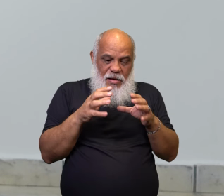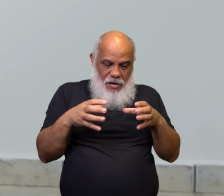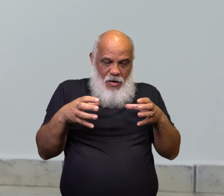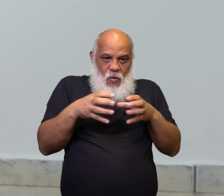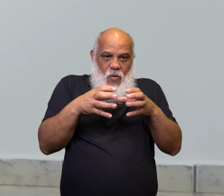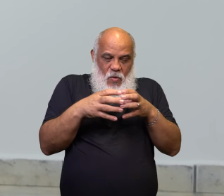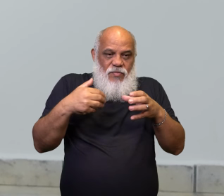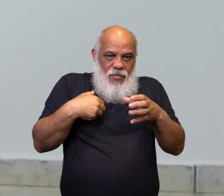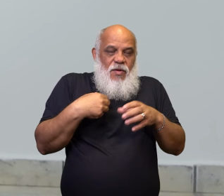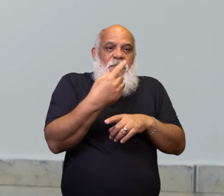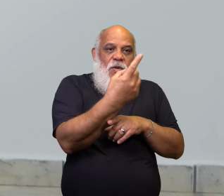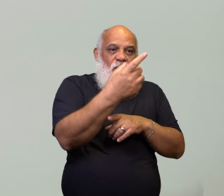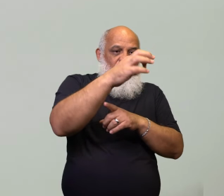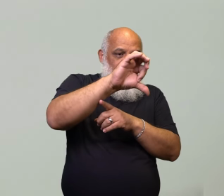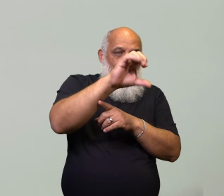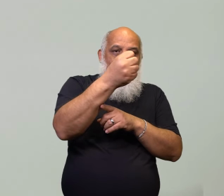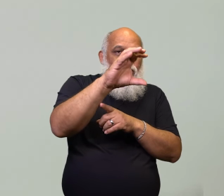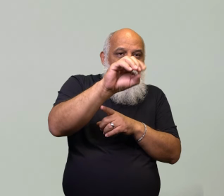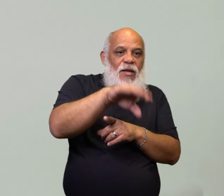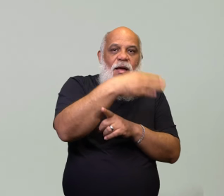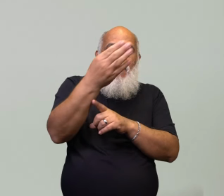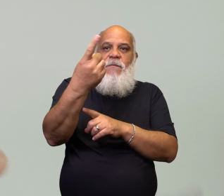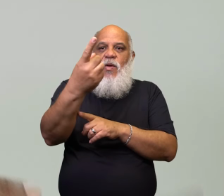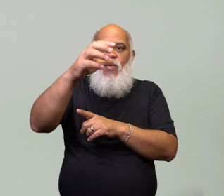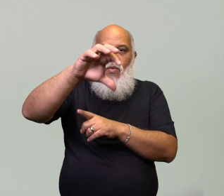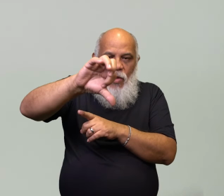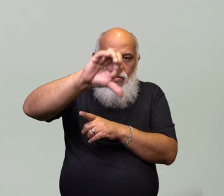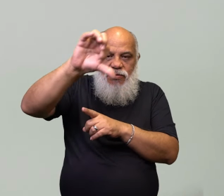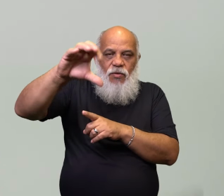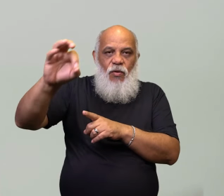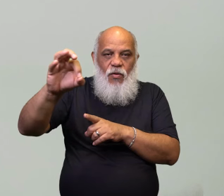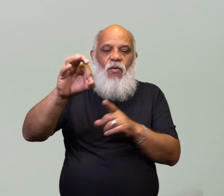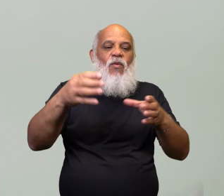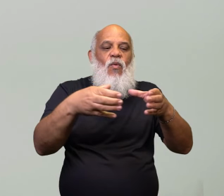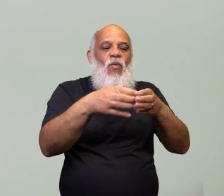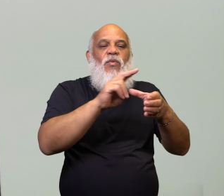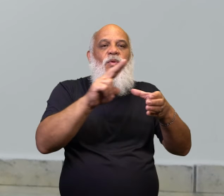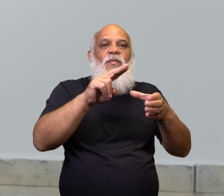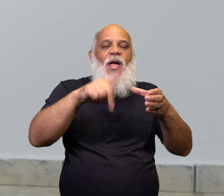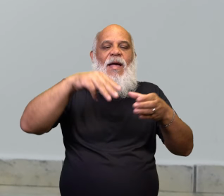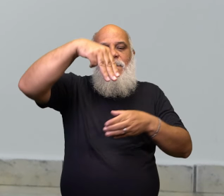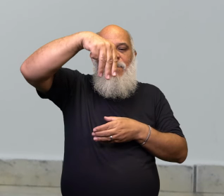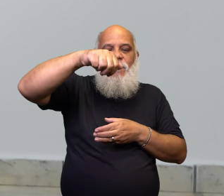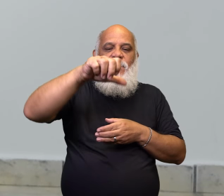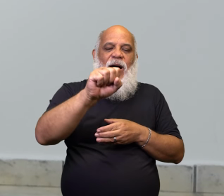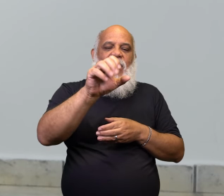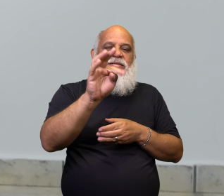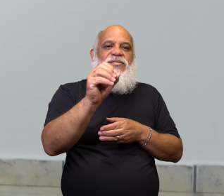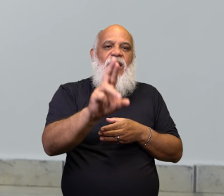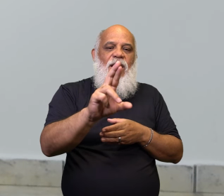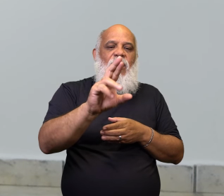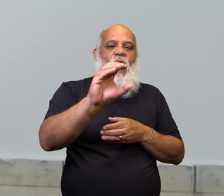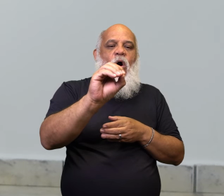da década de 80 estava vendo, chamava Michel Temer, Max Temer. Entre